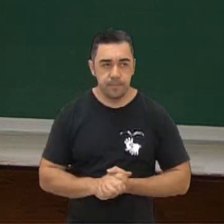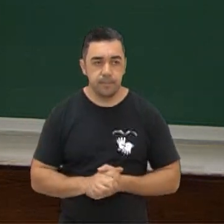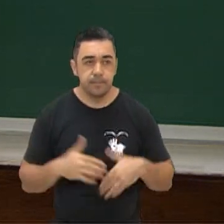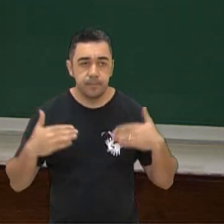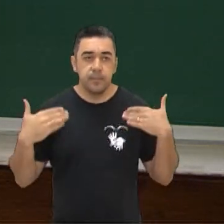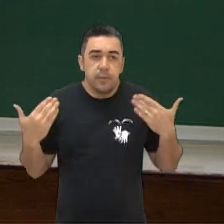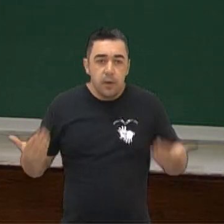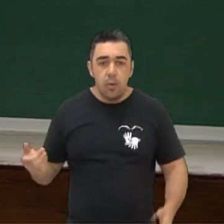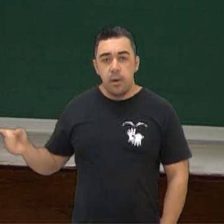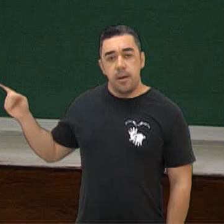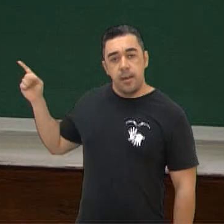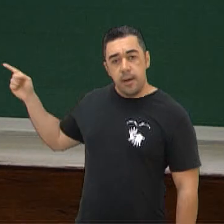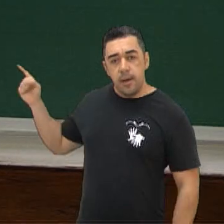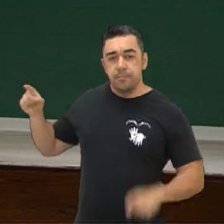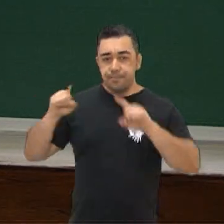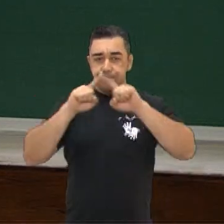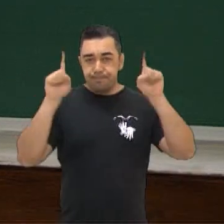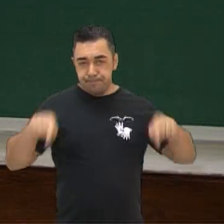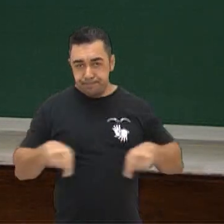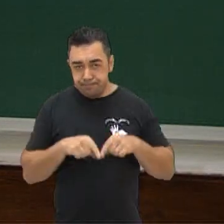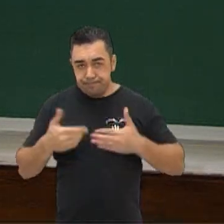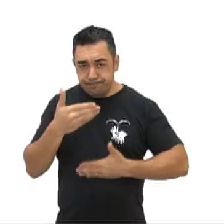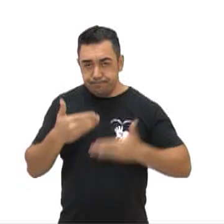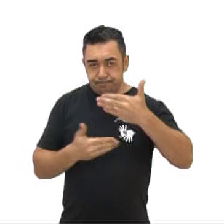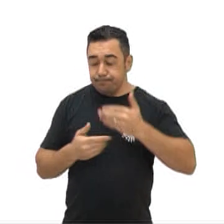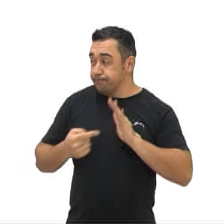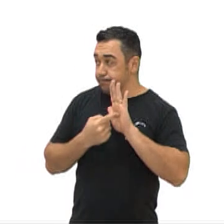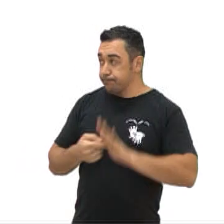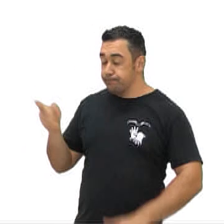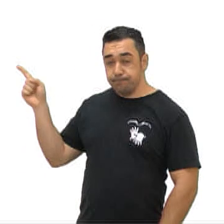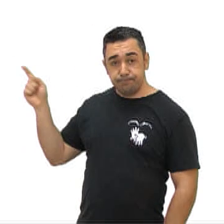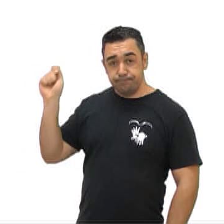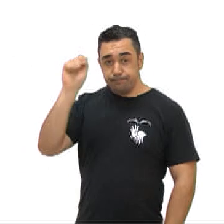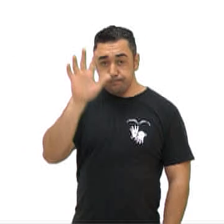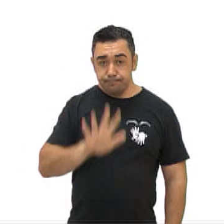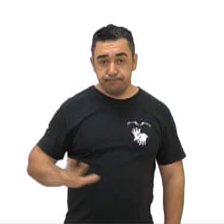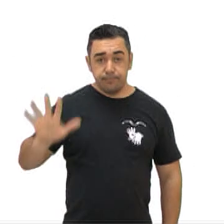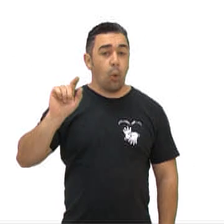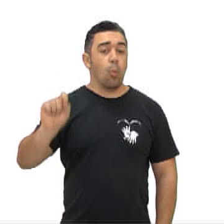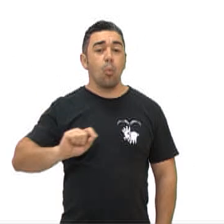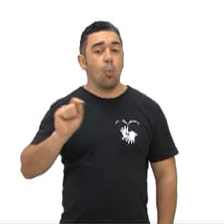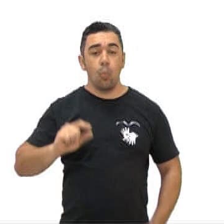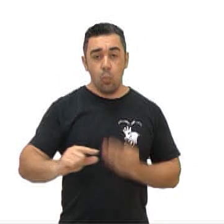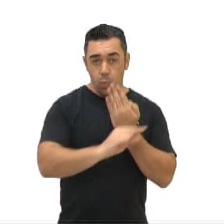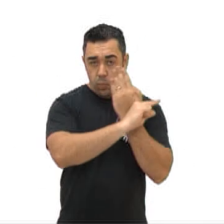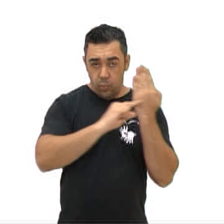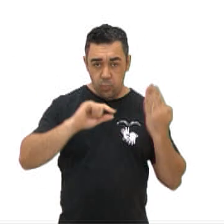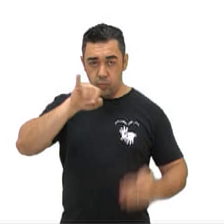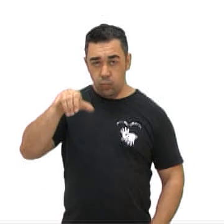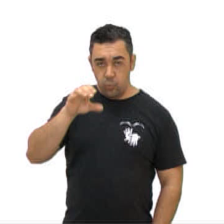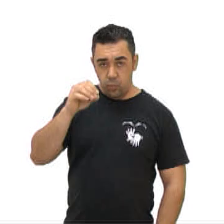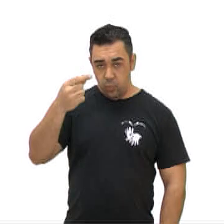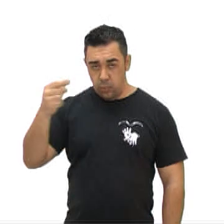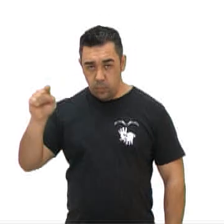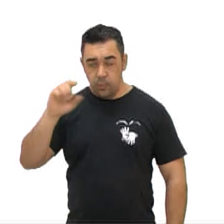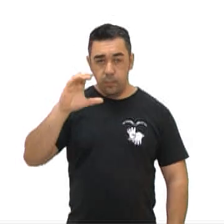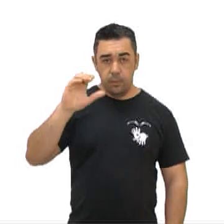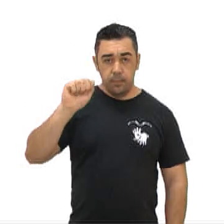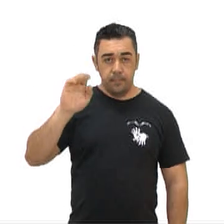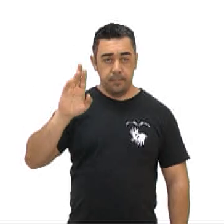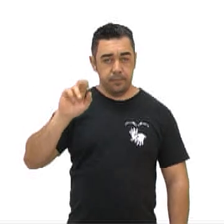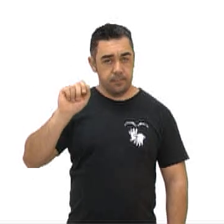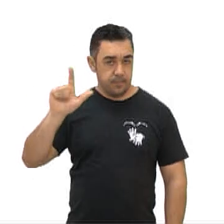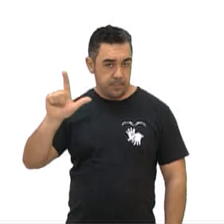Pois bem, minha gente, esse quadro aqui tenta dar um panorama do que foi João Cabral e de quais as suas